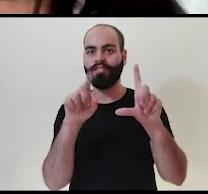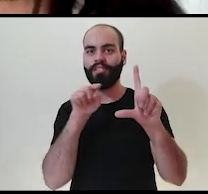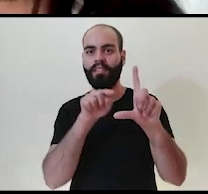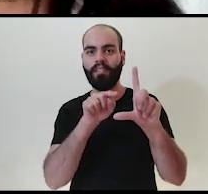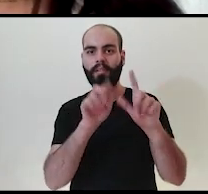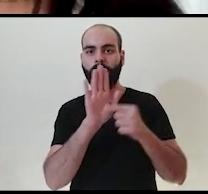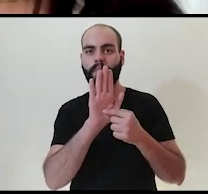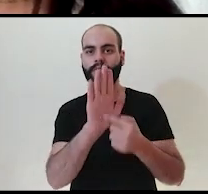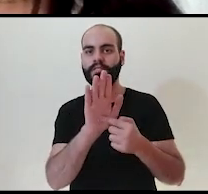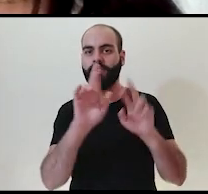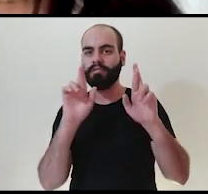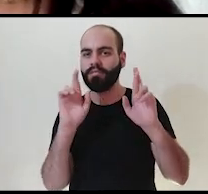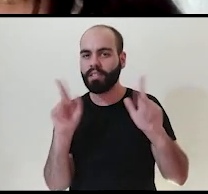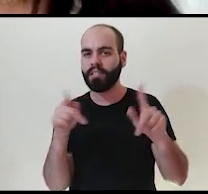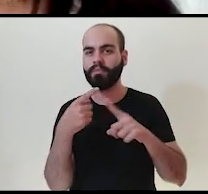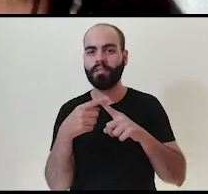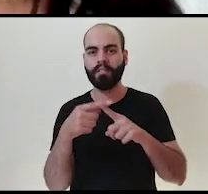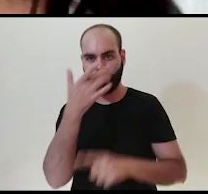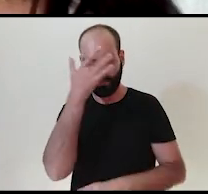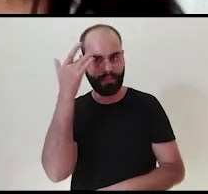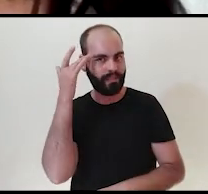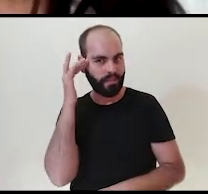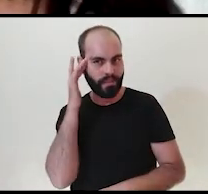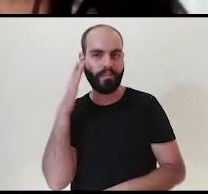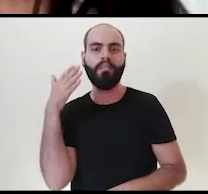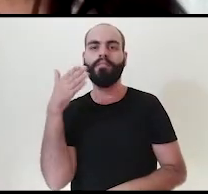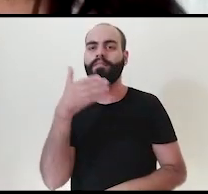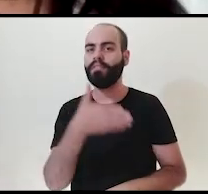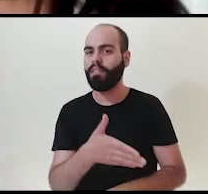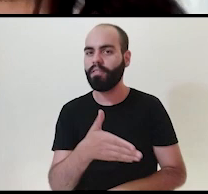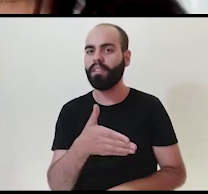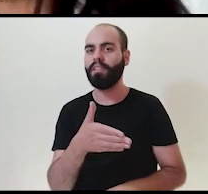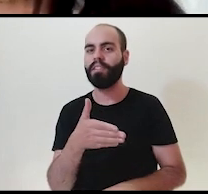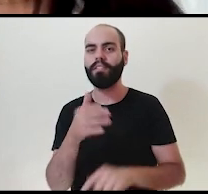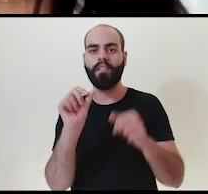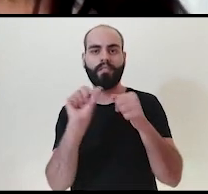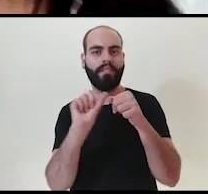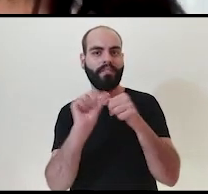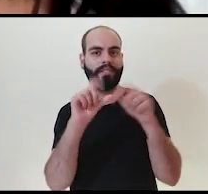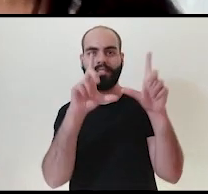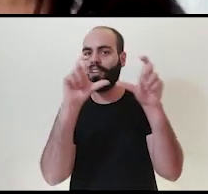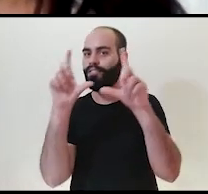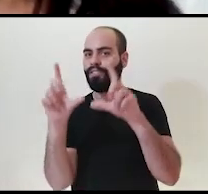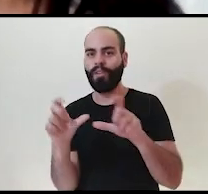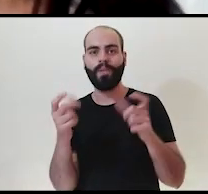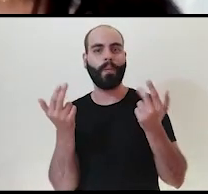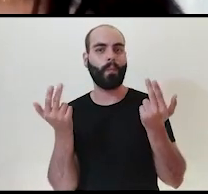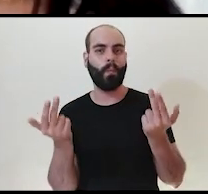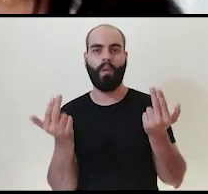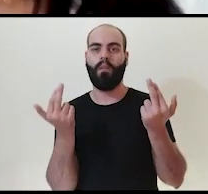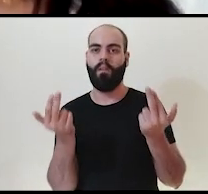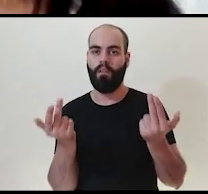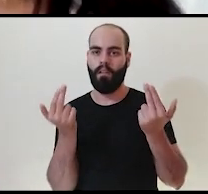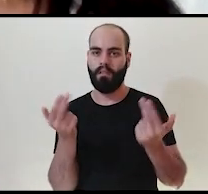aquilo, né? As pessoas vão ali naquele lugar, naquele monumento, e fazem as fotos do mesmo jeito. Sim. E